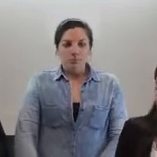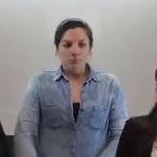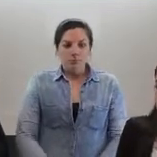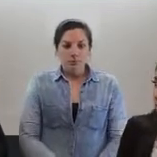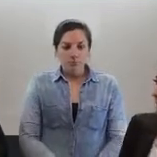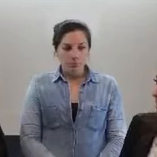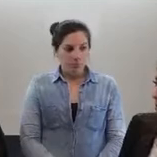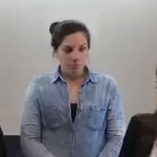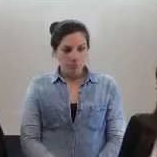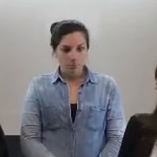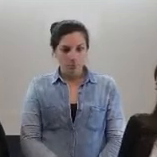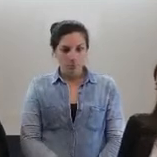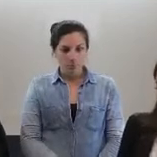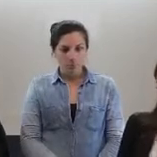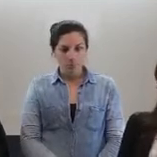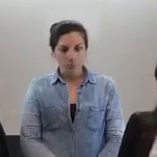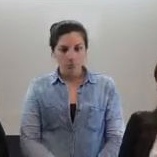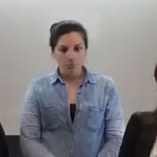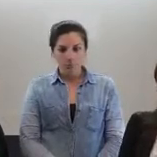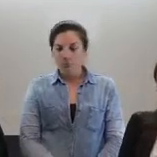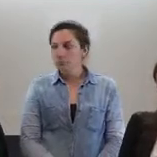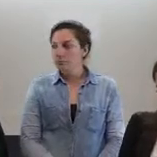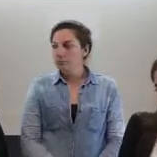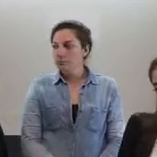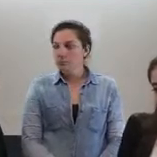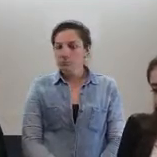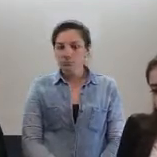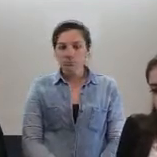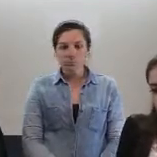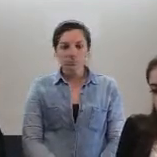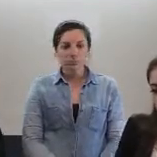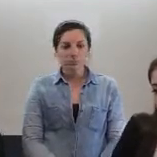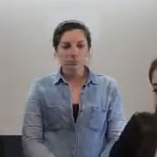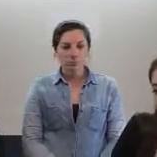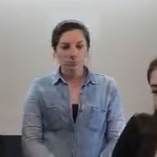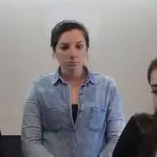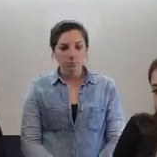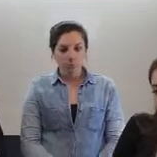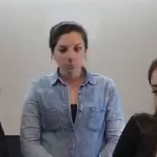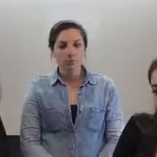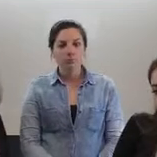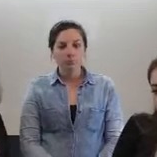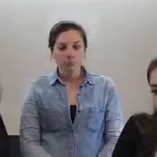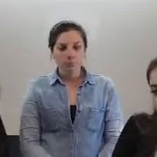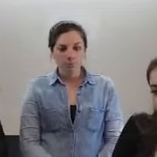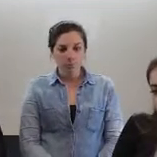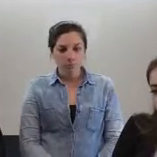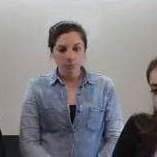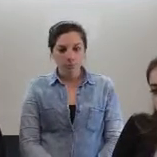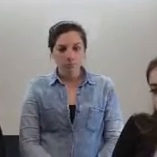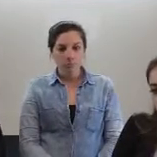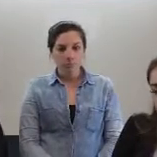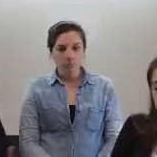A gente vai abrir umas bases agora, né, Jaque? Sim, sim. A gente tem assinatura, então, no portal de periódicos da CAPES, a